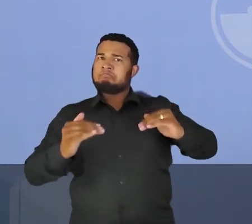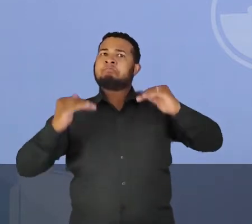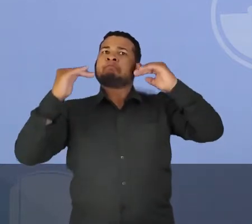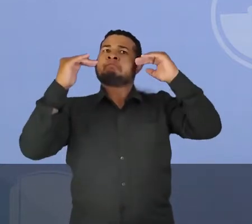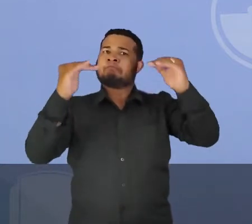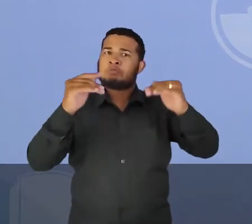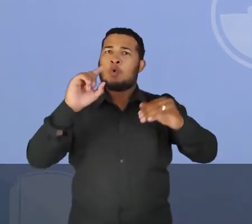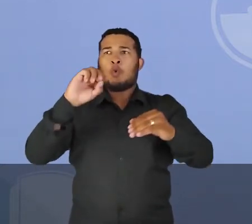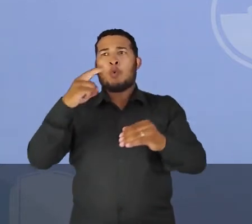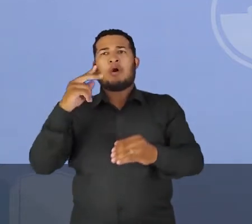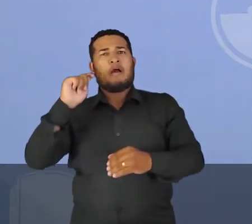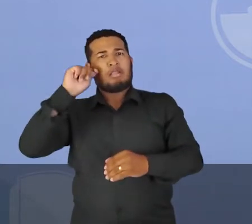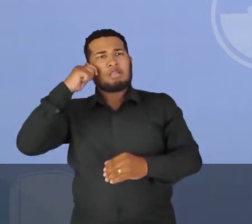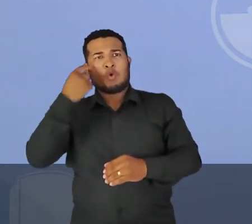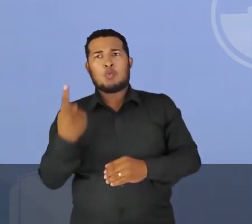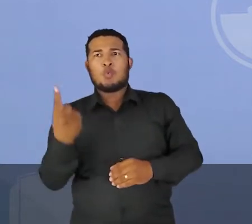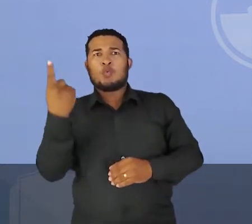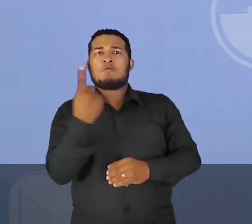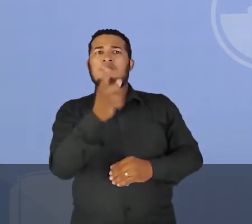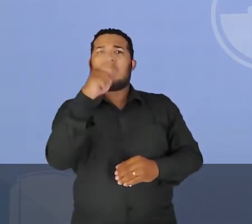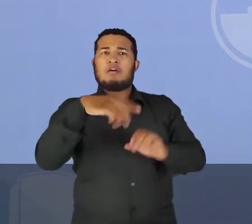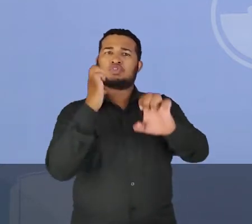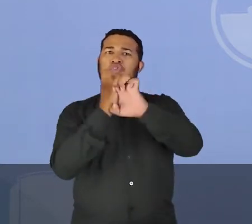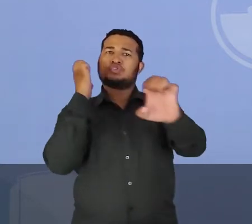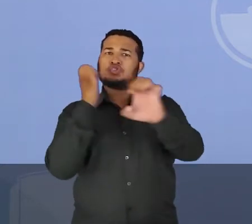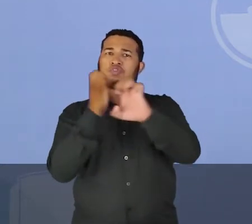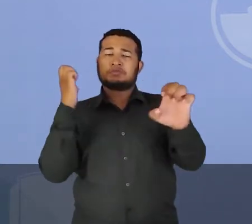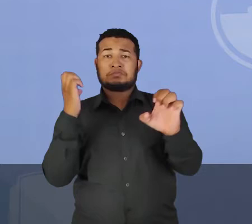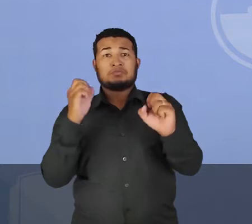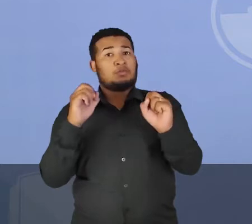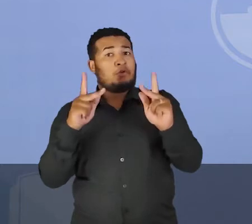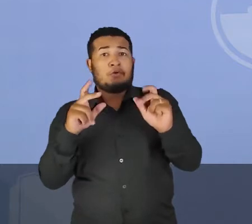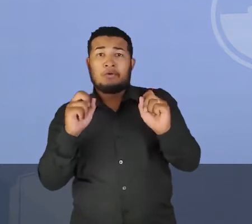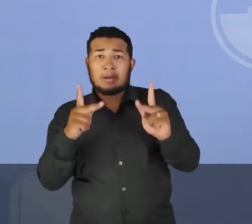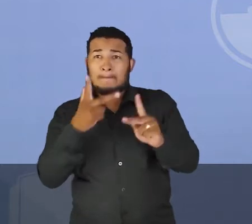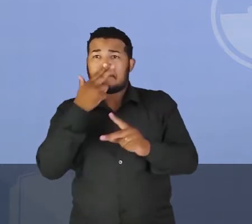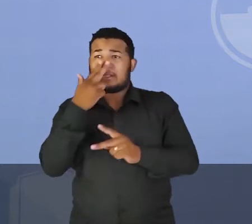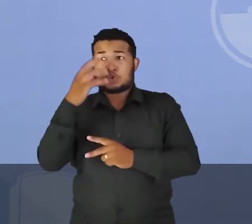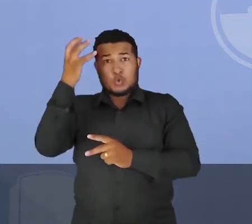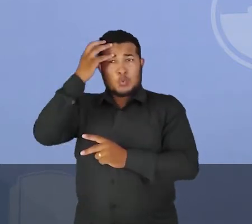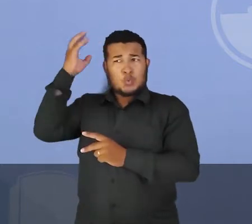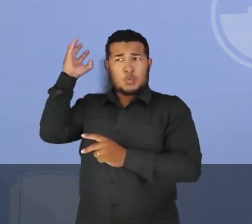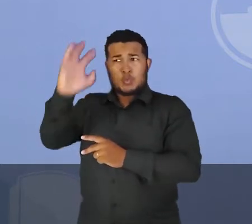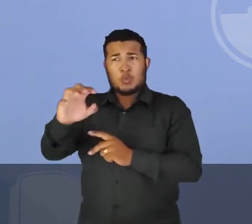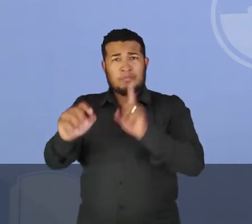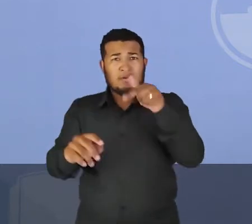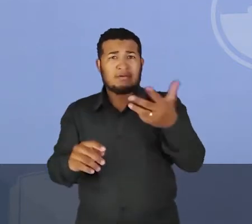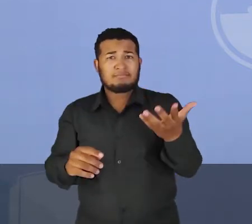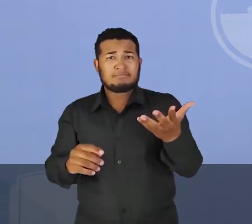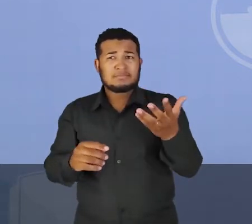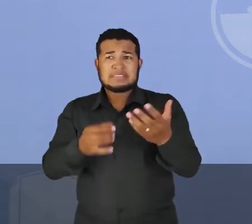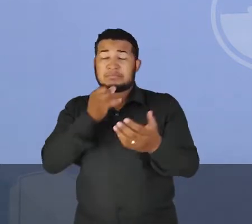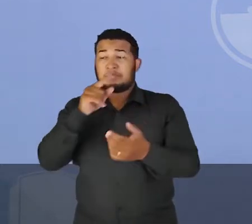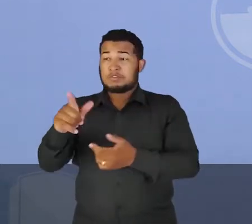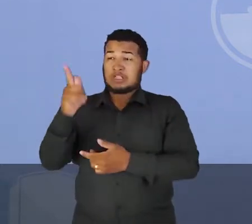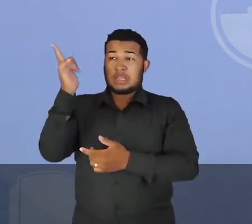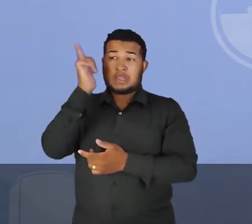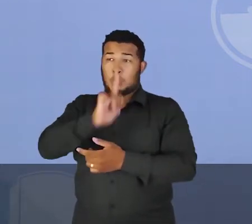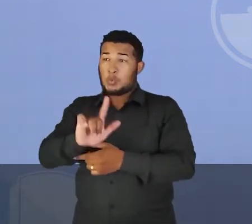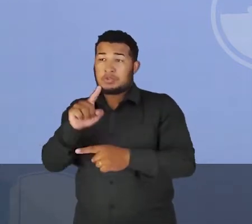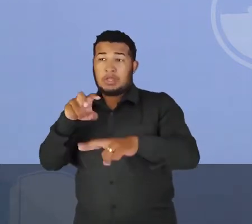que é engenheiro. Gente, isso é culpabilizá-los, sabe? É dizer assim, não